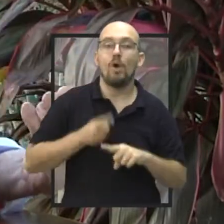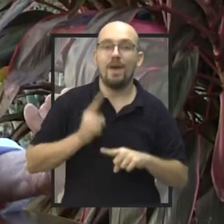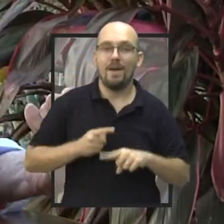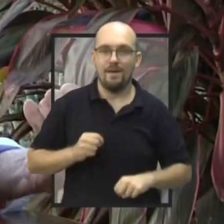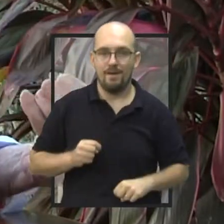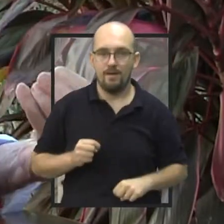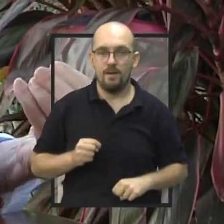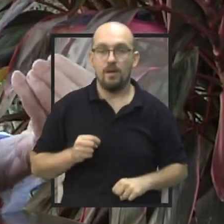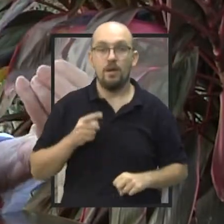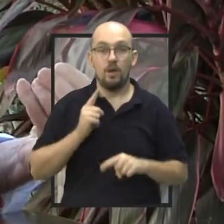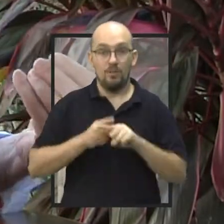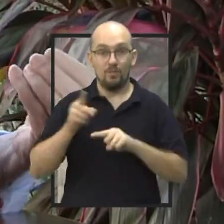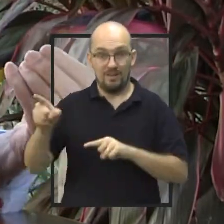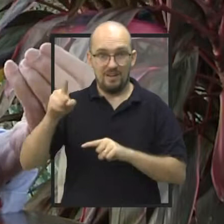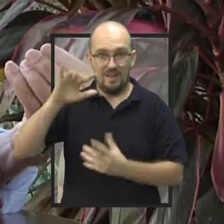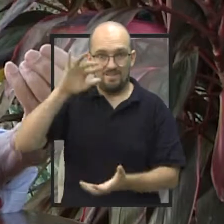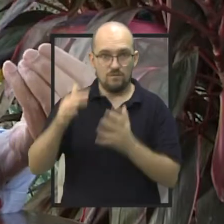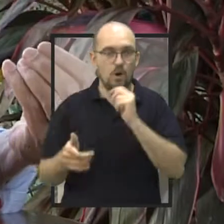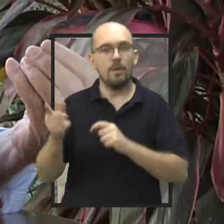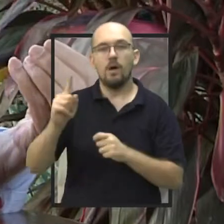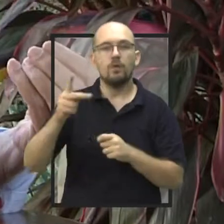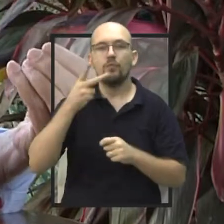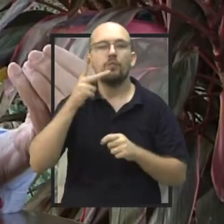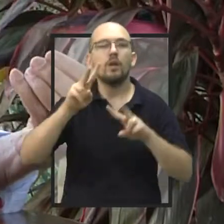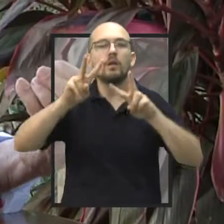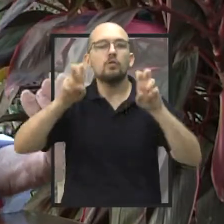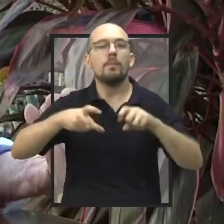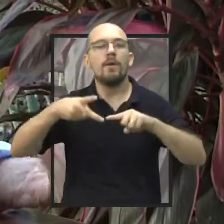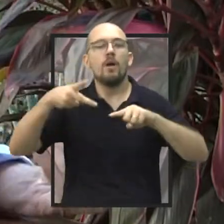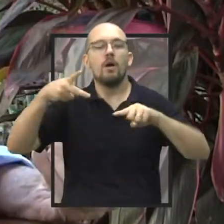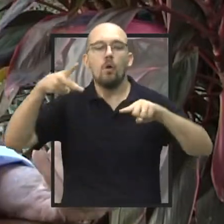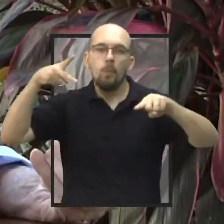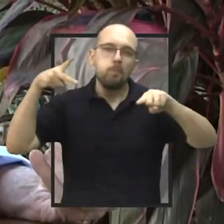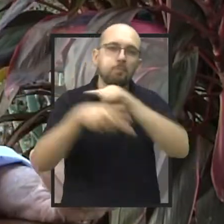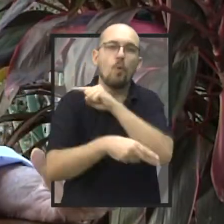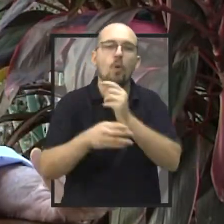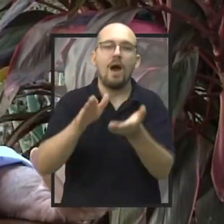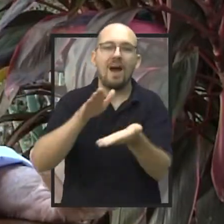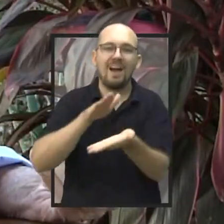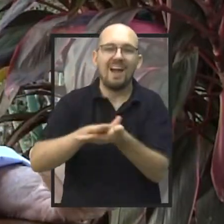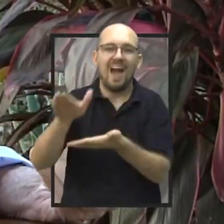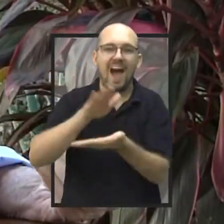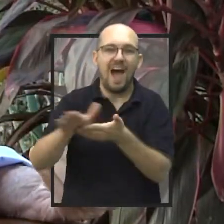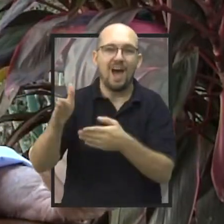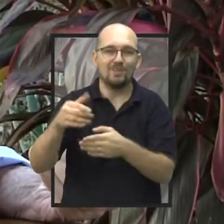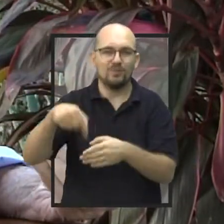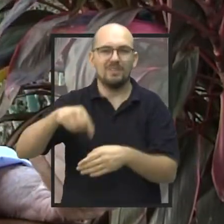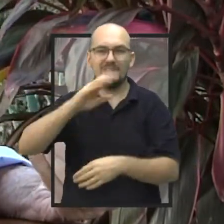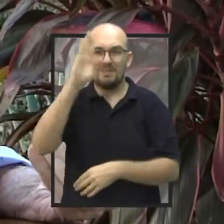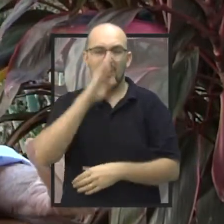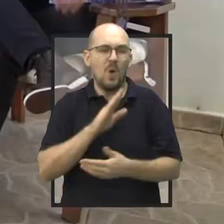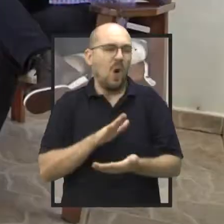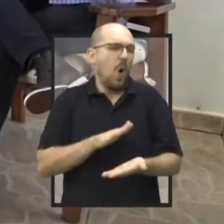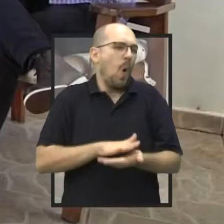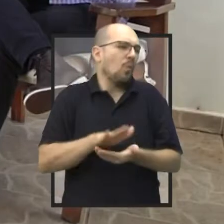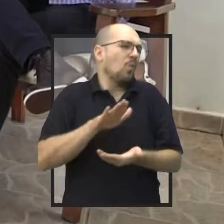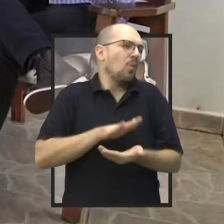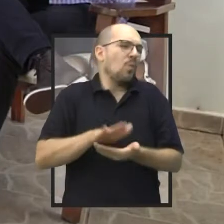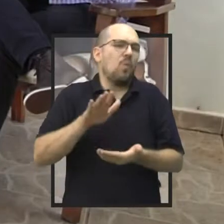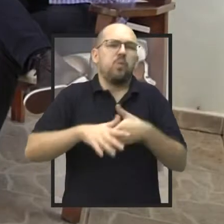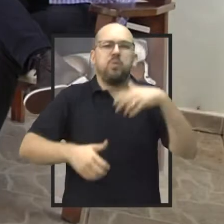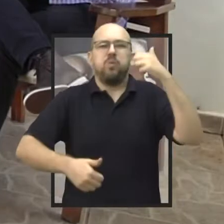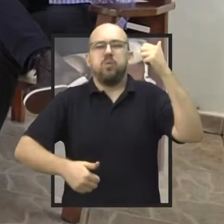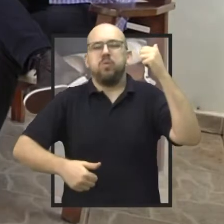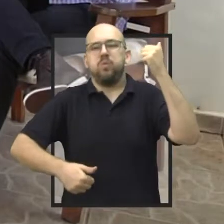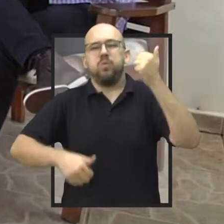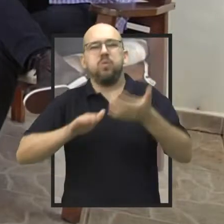elimina o gasto faraônico necessário para as eleições no Brasil. E é importante explicar